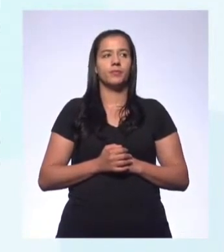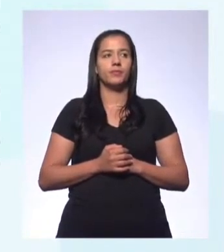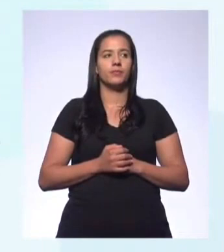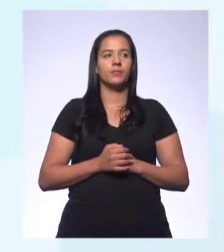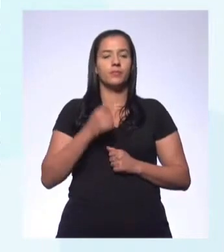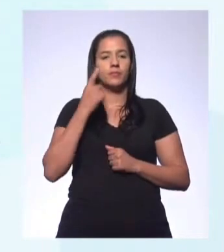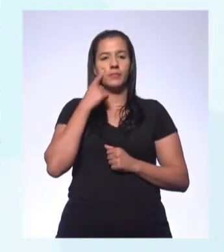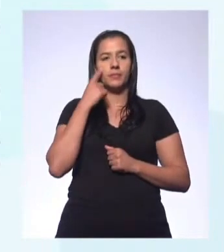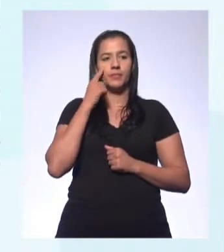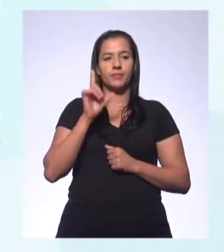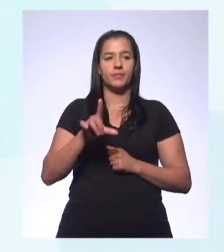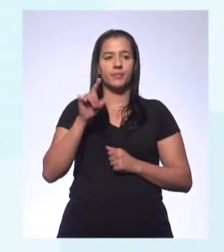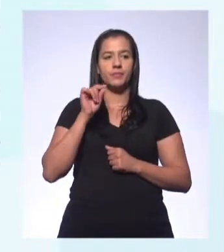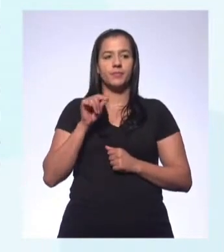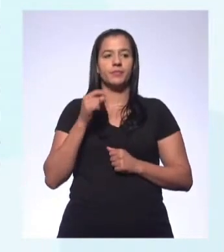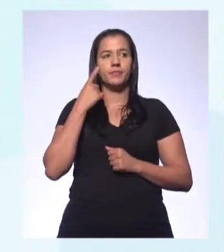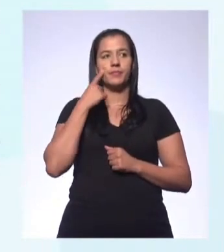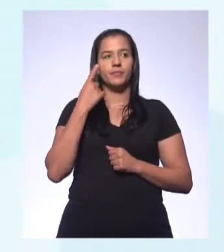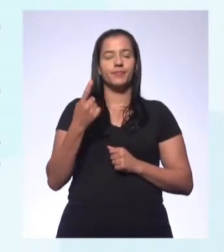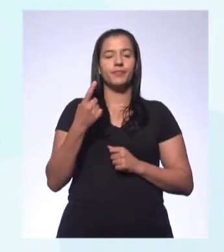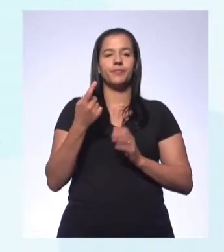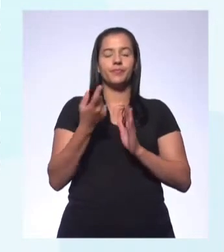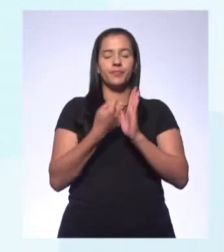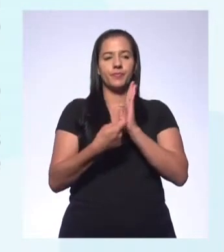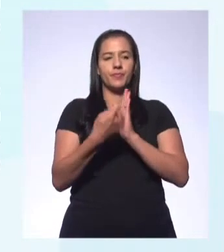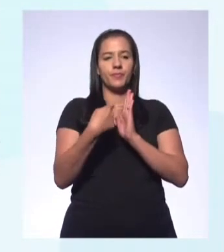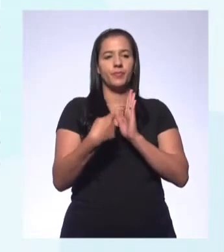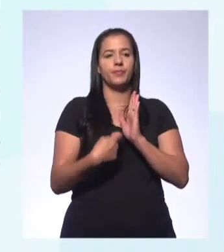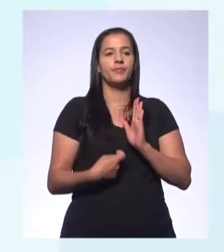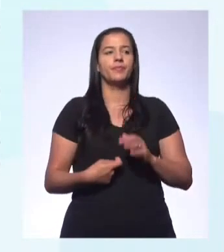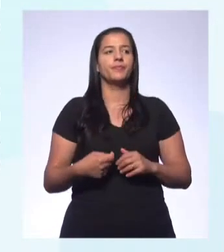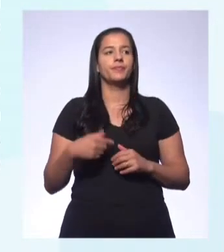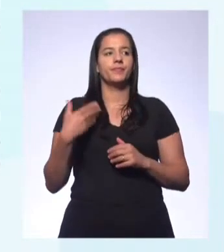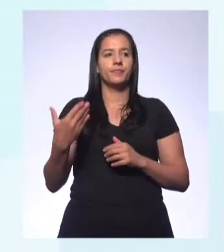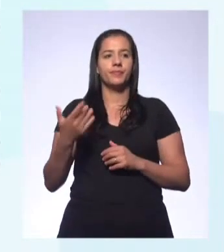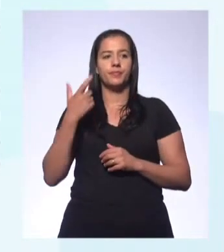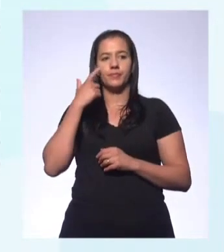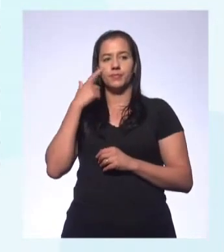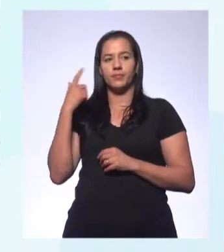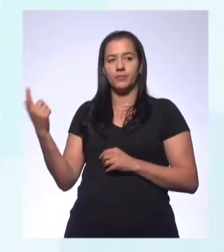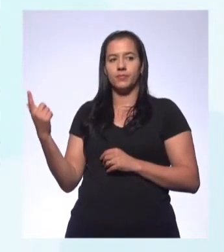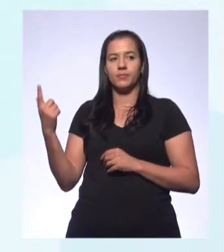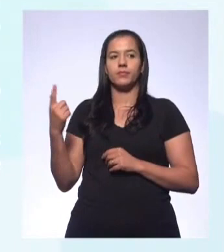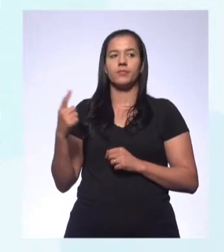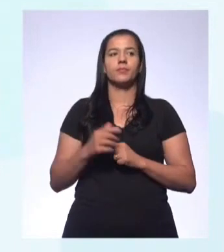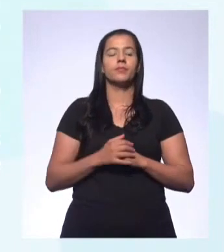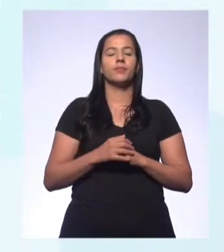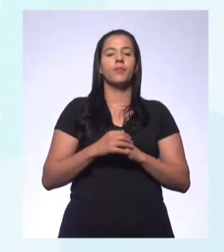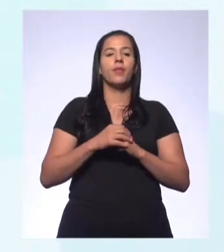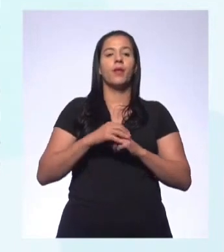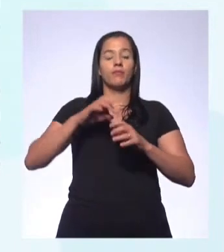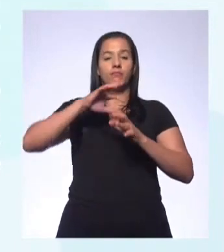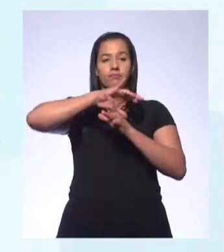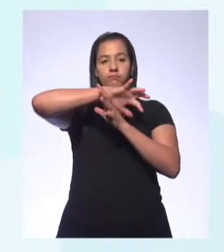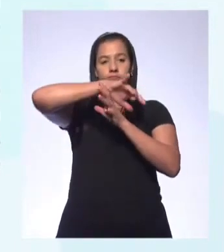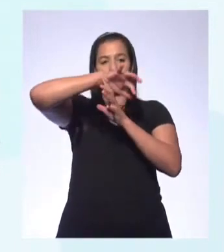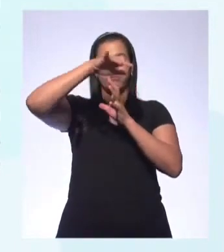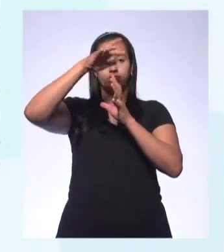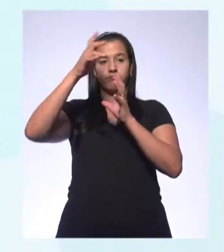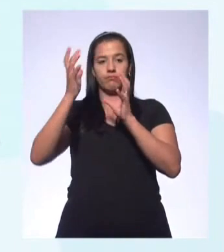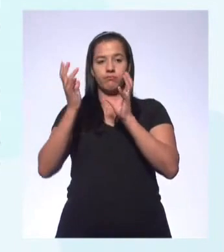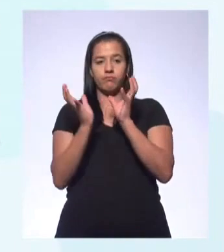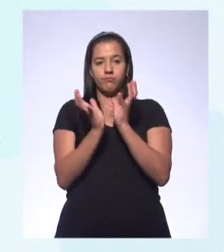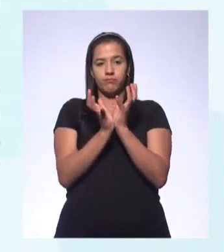Só pegar a caneta aqui. Aí nós temos então a atmosfera, ok? Que nós temos aí a grande quantidade de